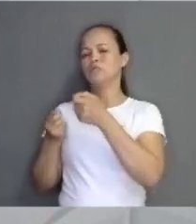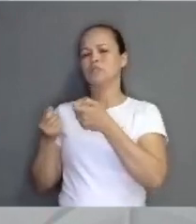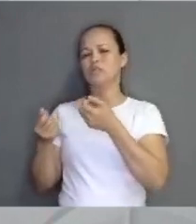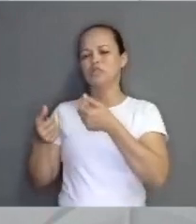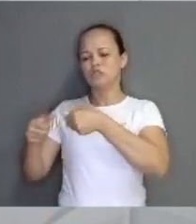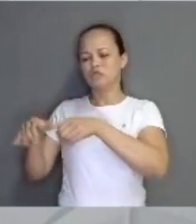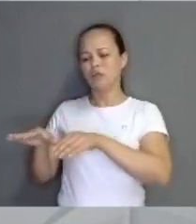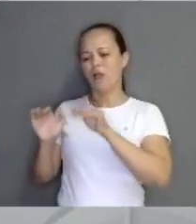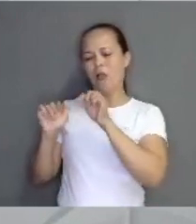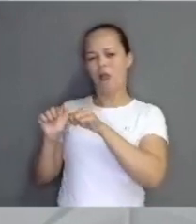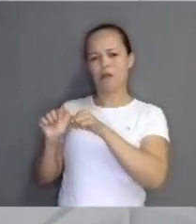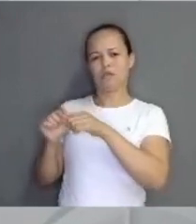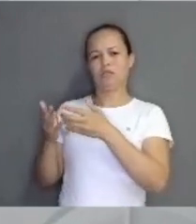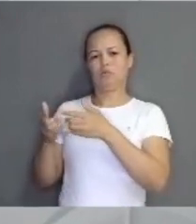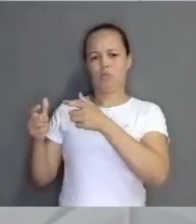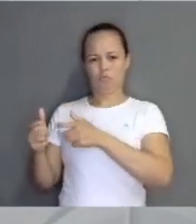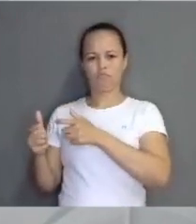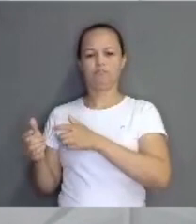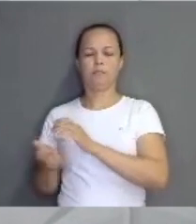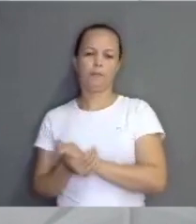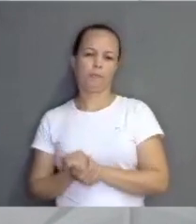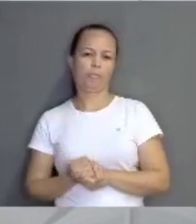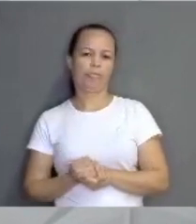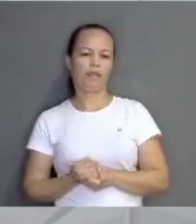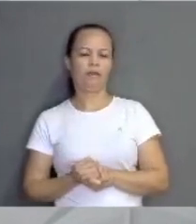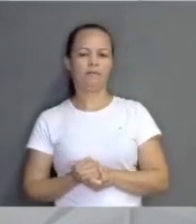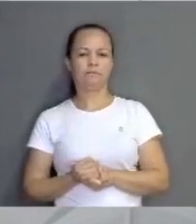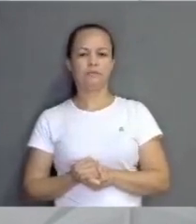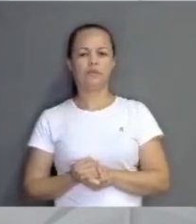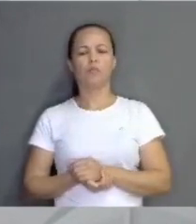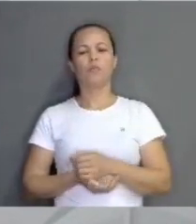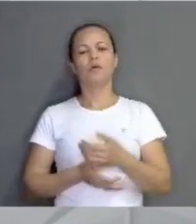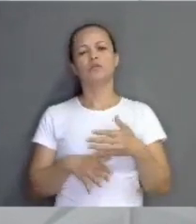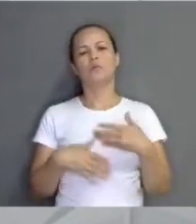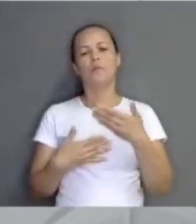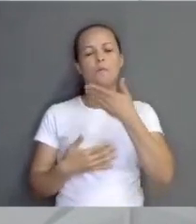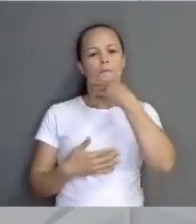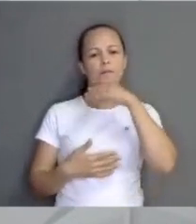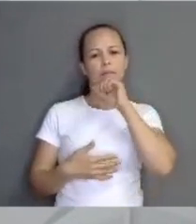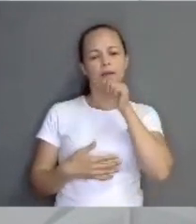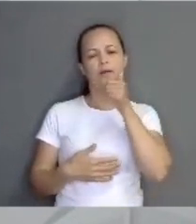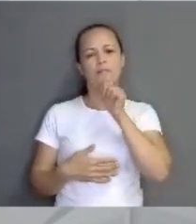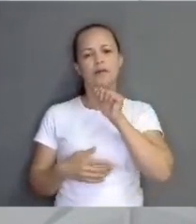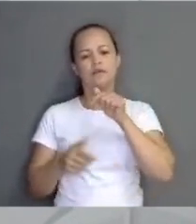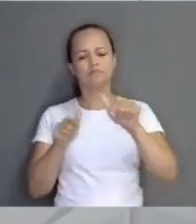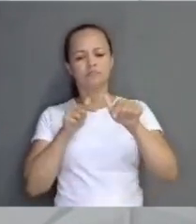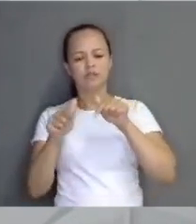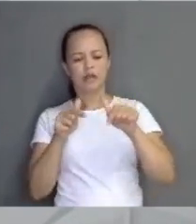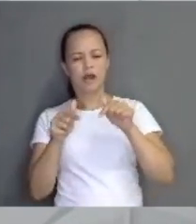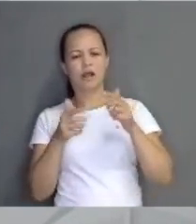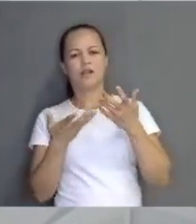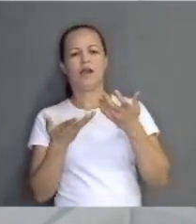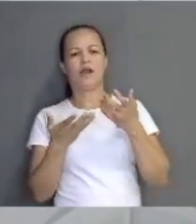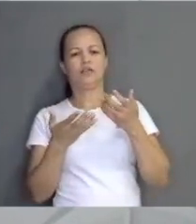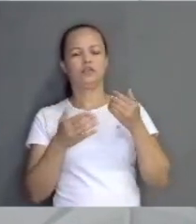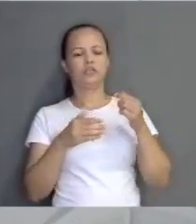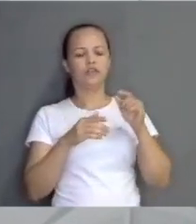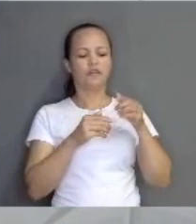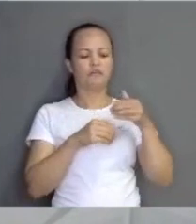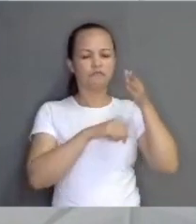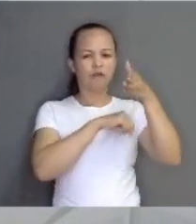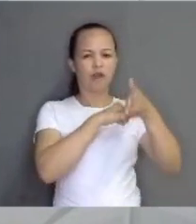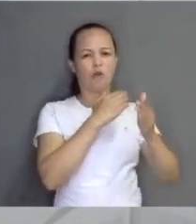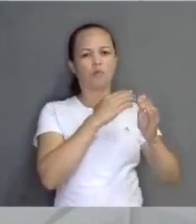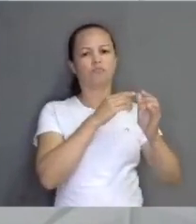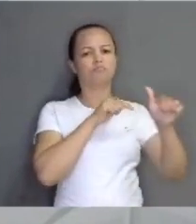verdade? Quando o papai e a mamãe de vocês vão trabalhar e chegam na empresa em que eles trabalham, eles têm outro